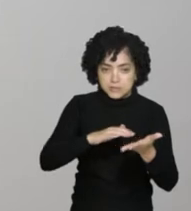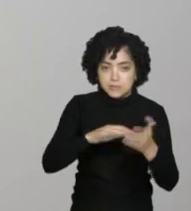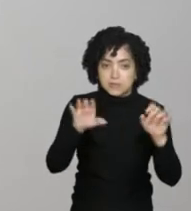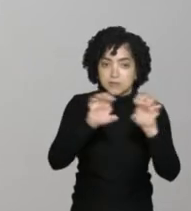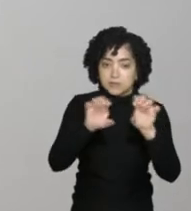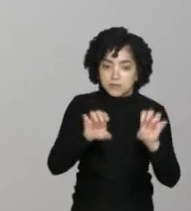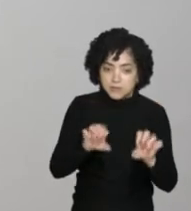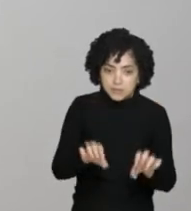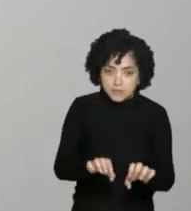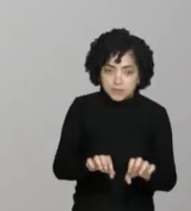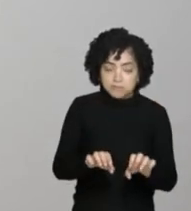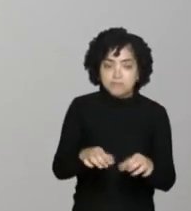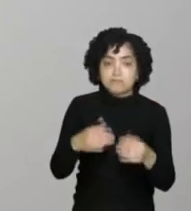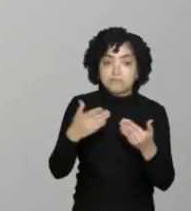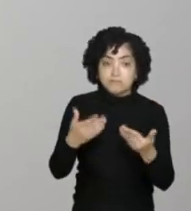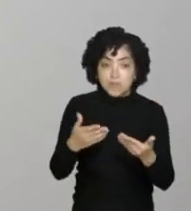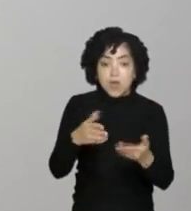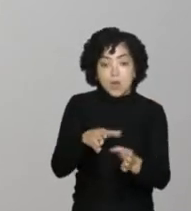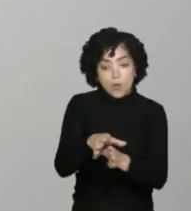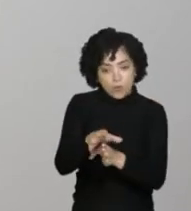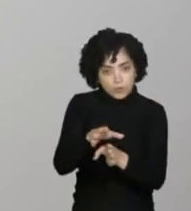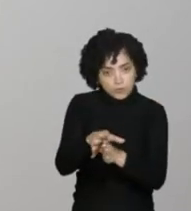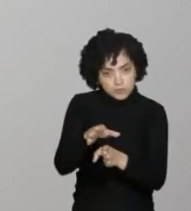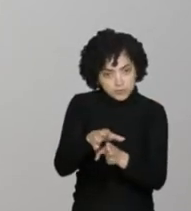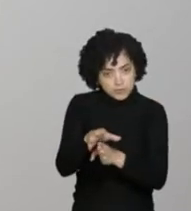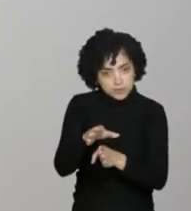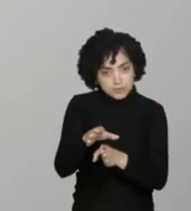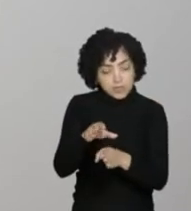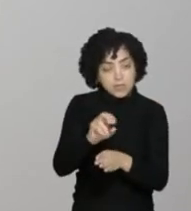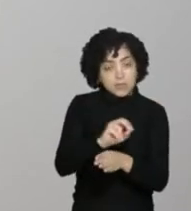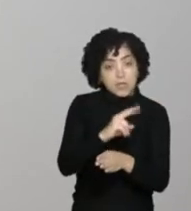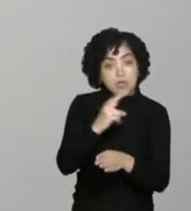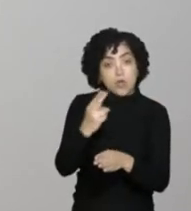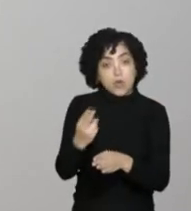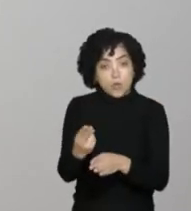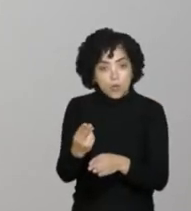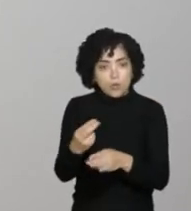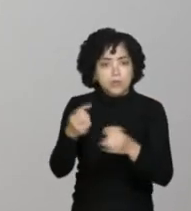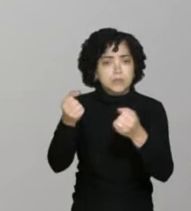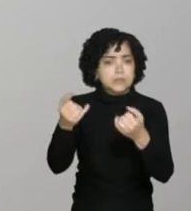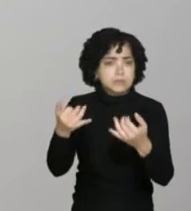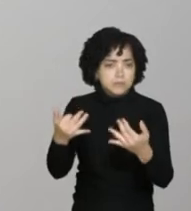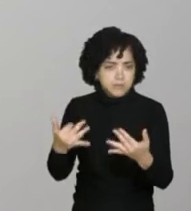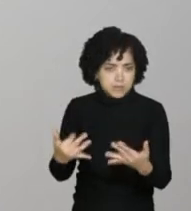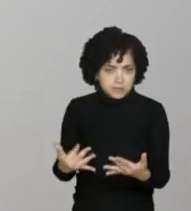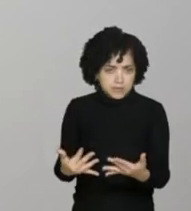possa orientar ou se manifestar através do Google,